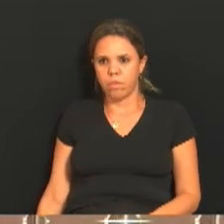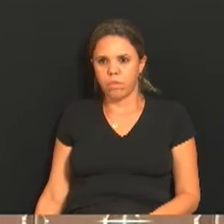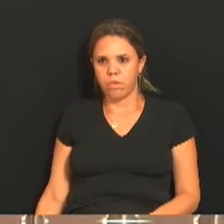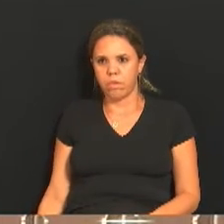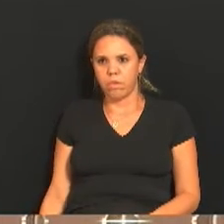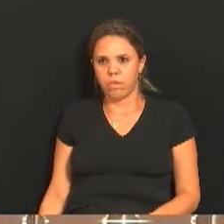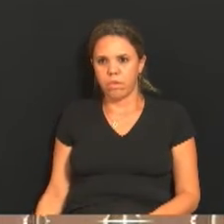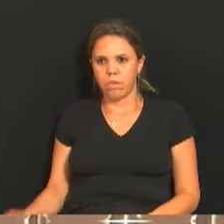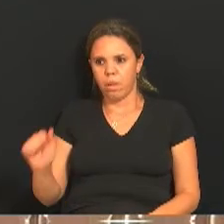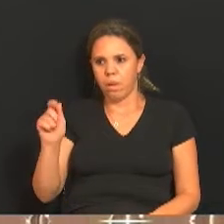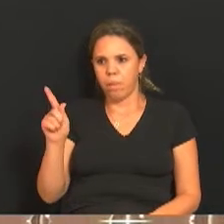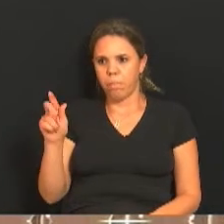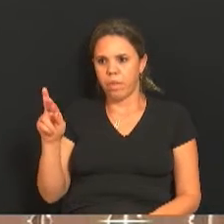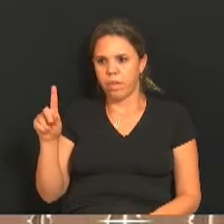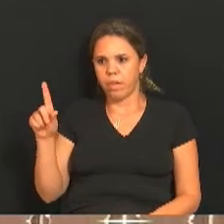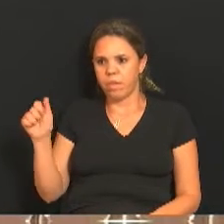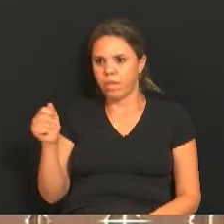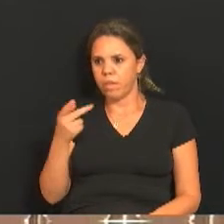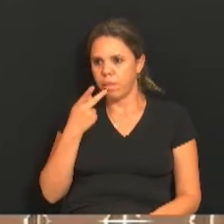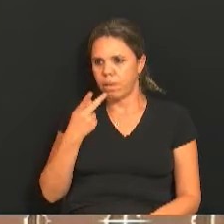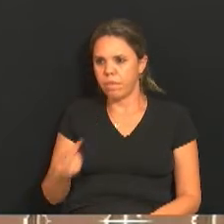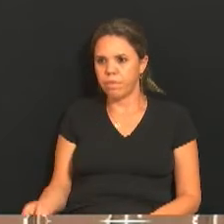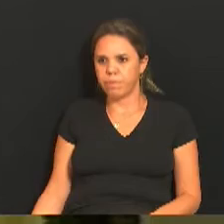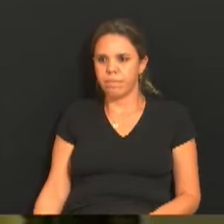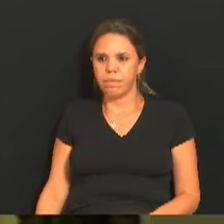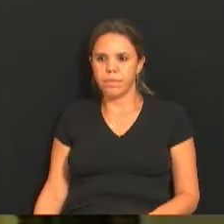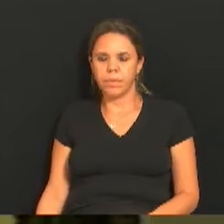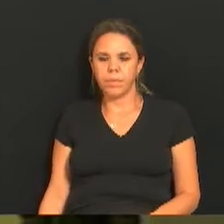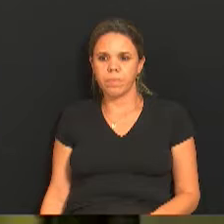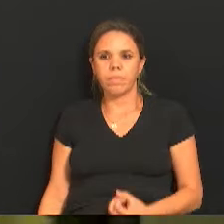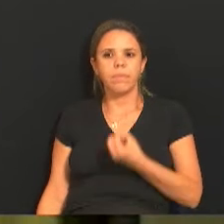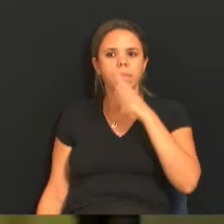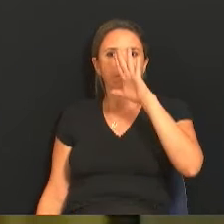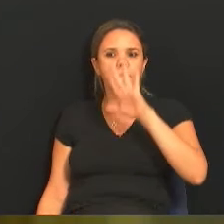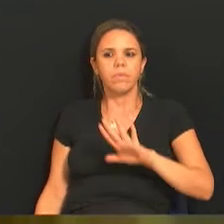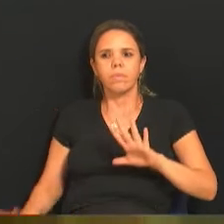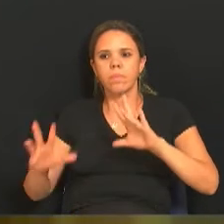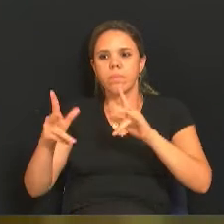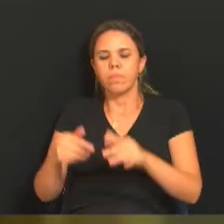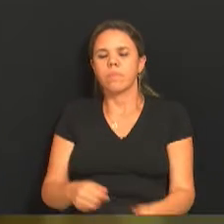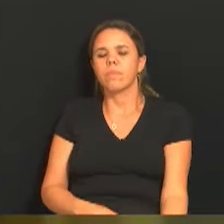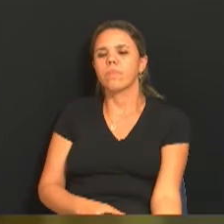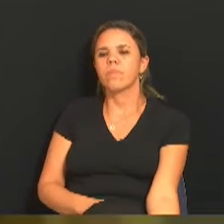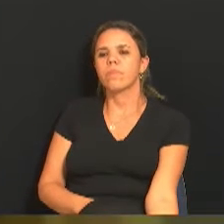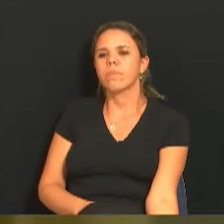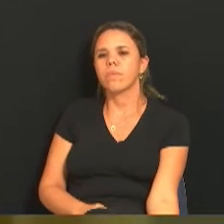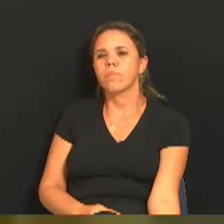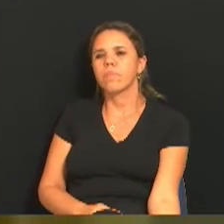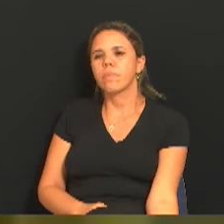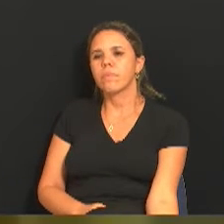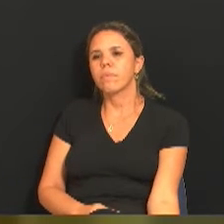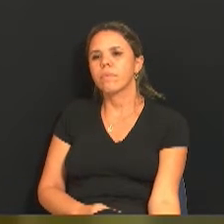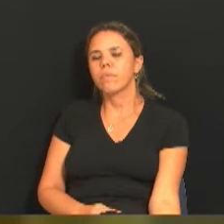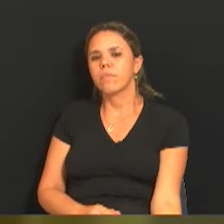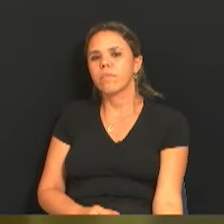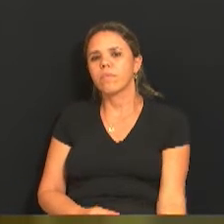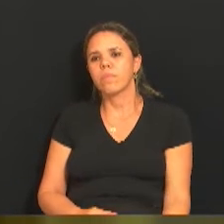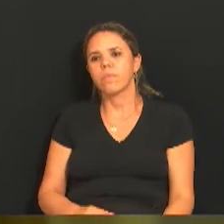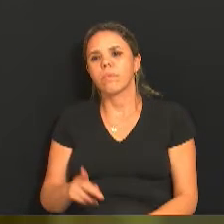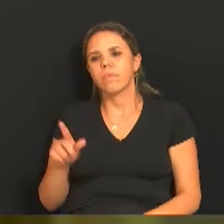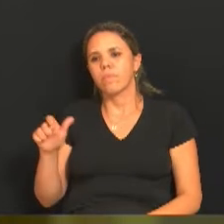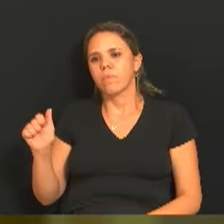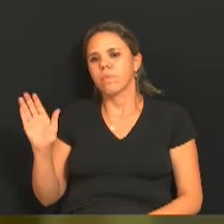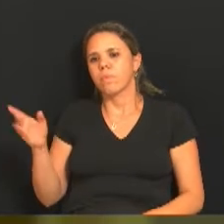a fala é sua, por gentileza. Boa tarde a todos. Bom, acredito que a Paula aí já nos